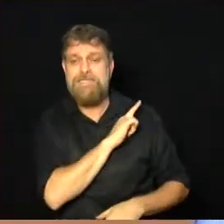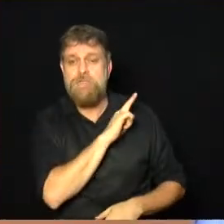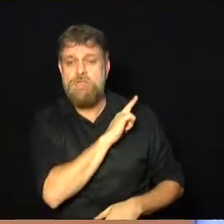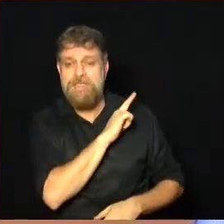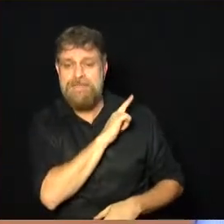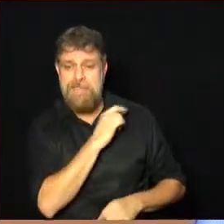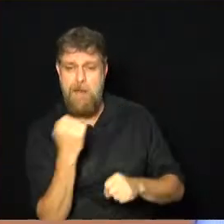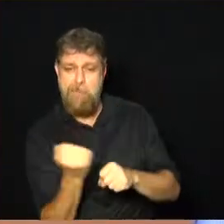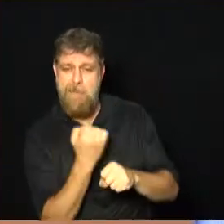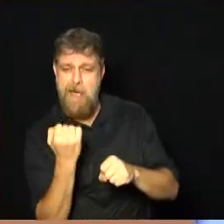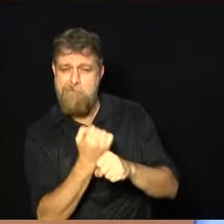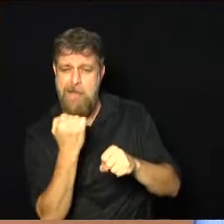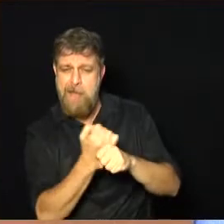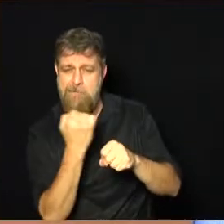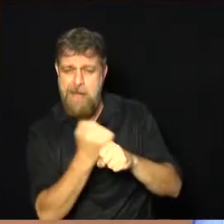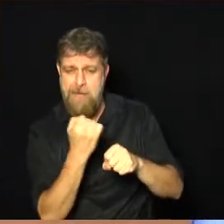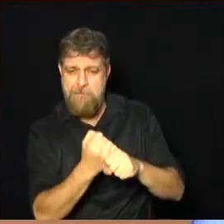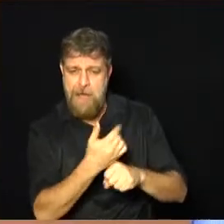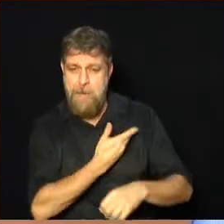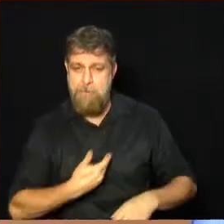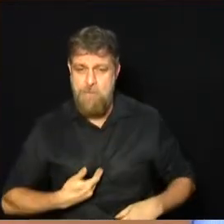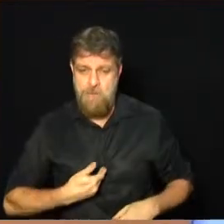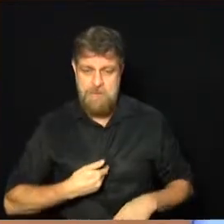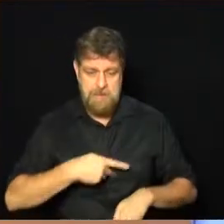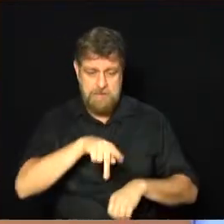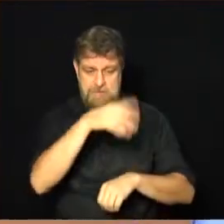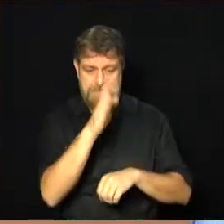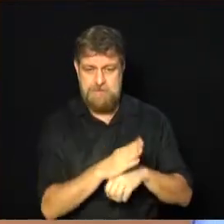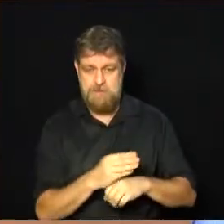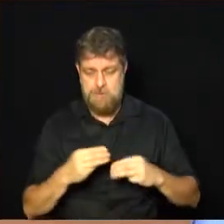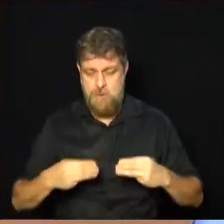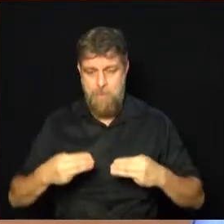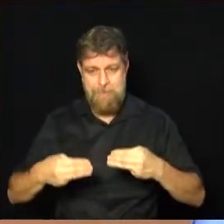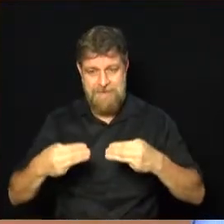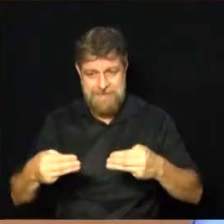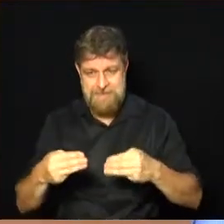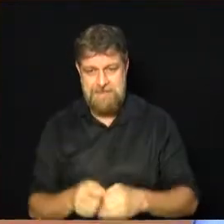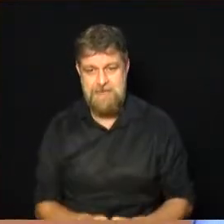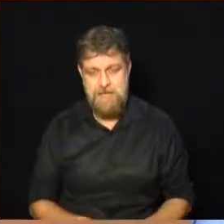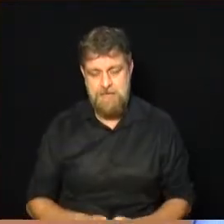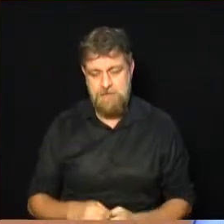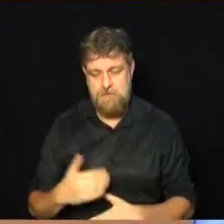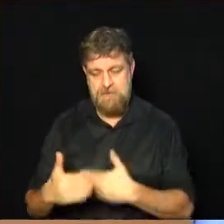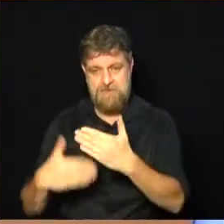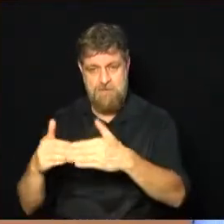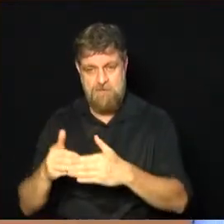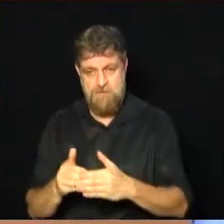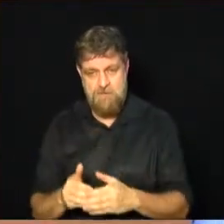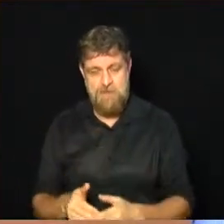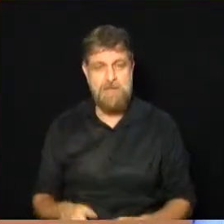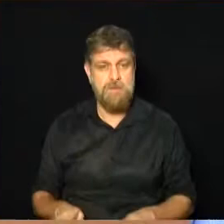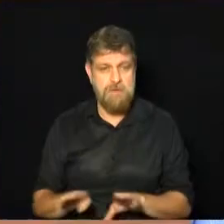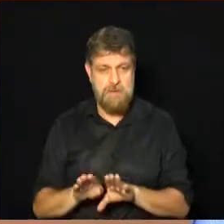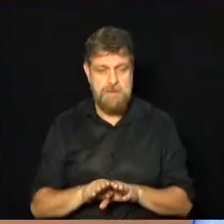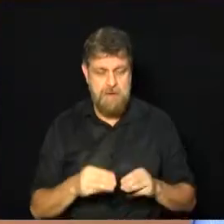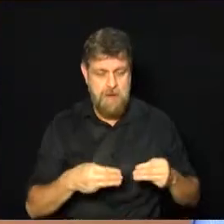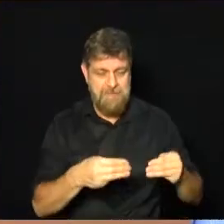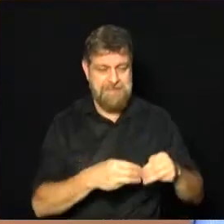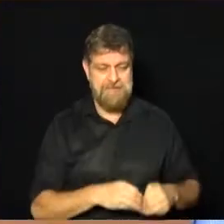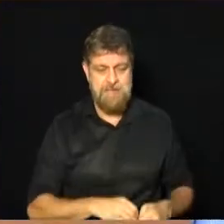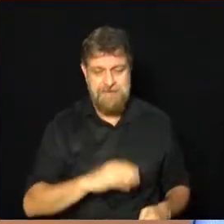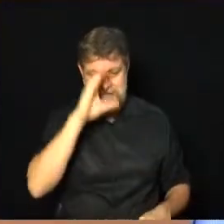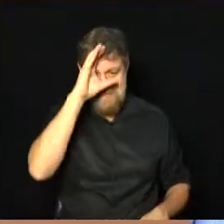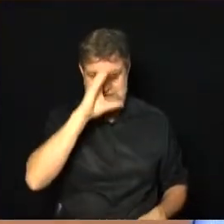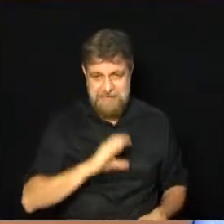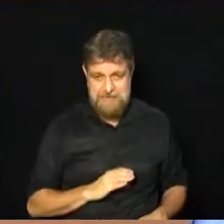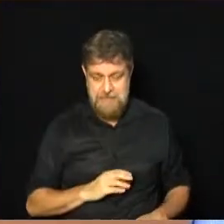obras públicas brasileiras. Pessoas dos ministérios, do Desenvolvimento Regional, do Ministério da Cidadania, da